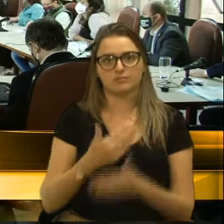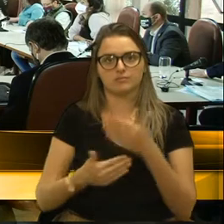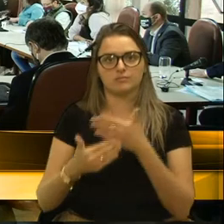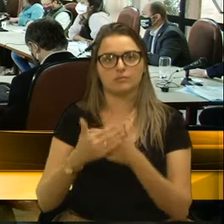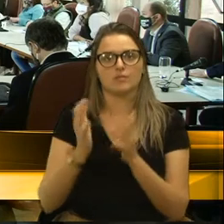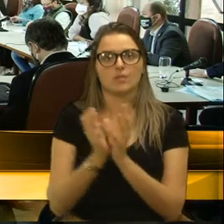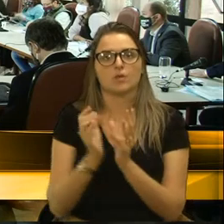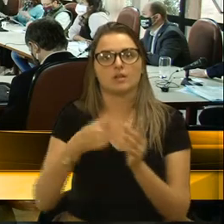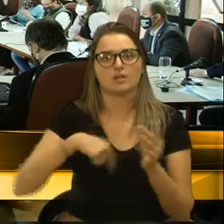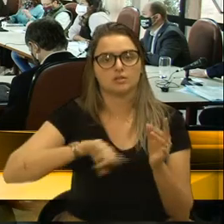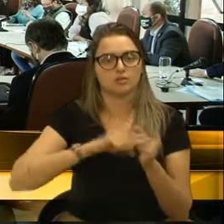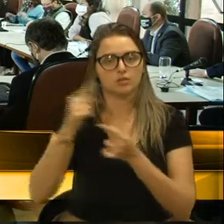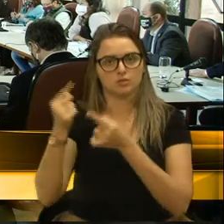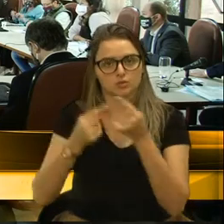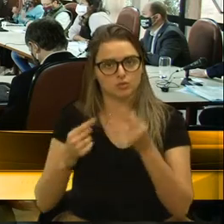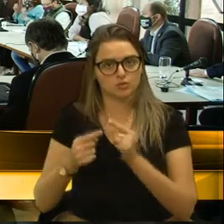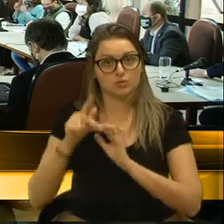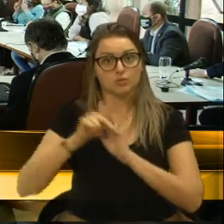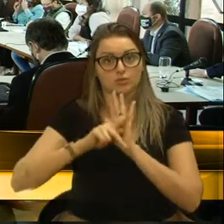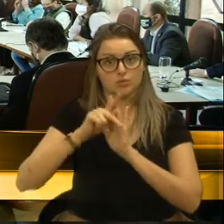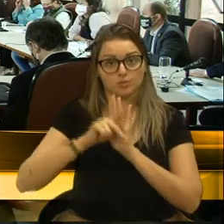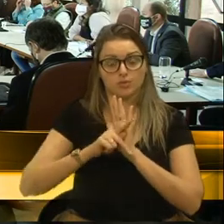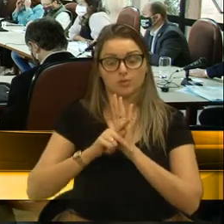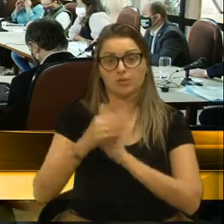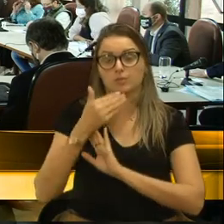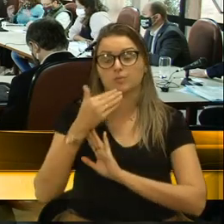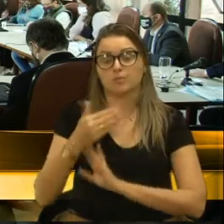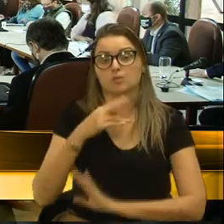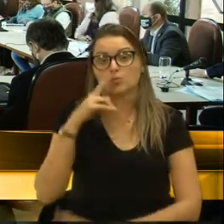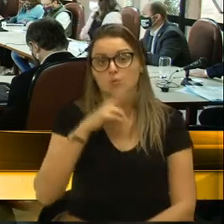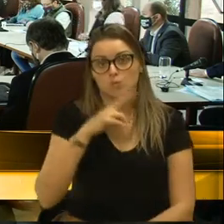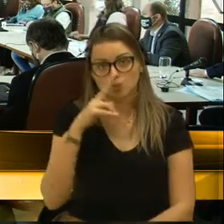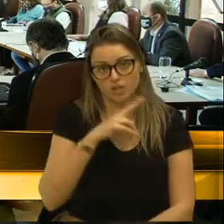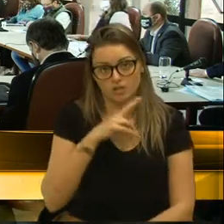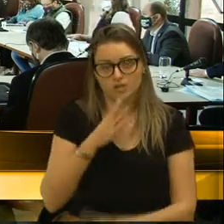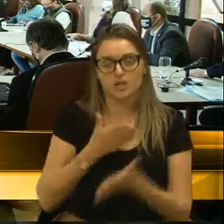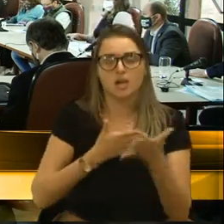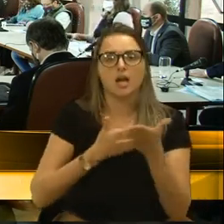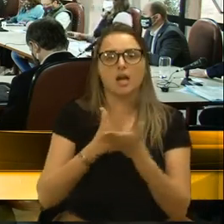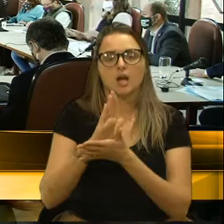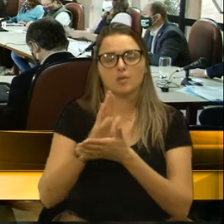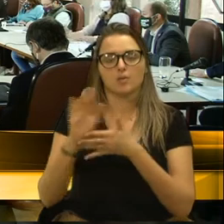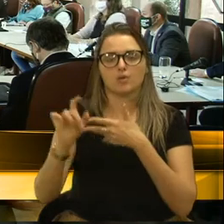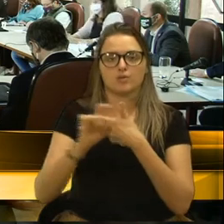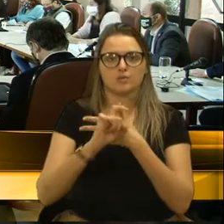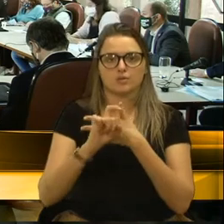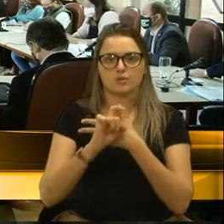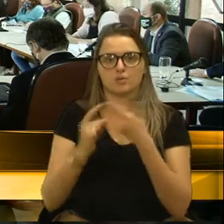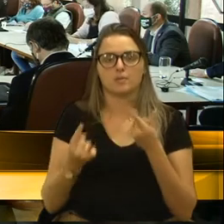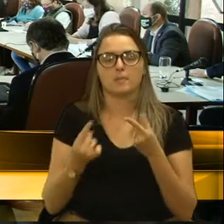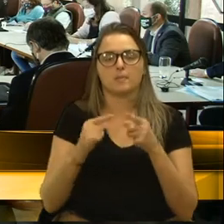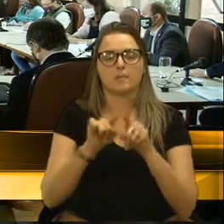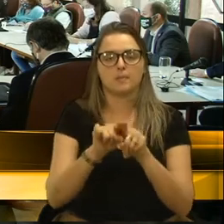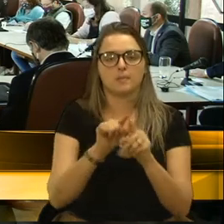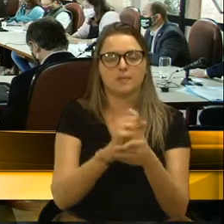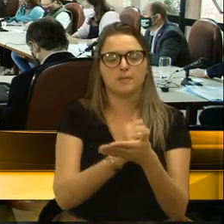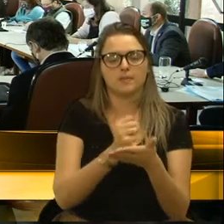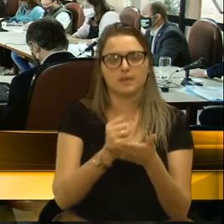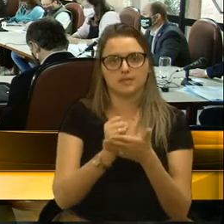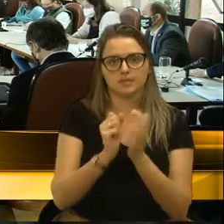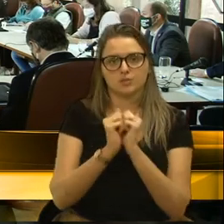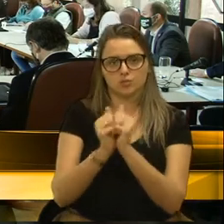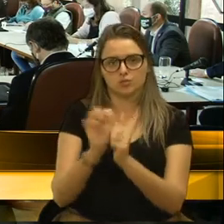estamos discutindo e votando um projeto no regime de urgência que autoriza o nosso Poder Executivo a firmar convênio com a